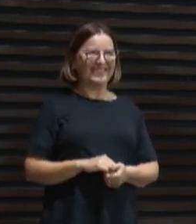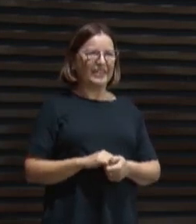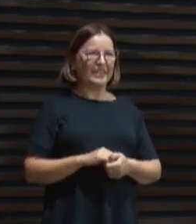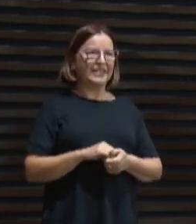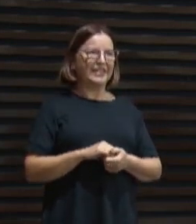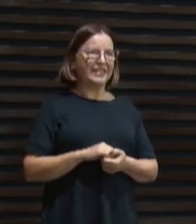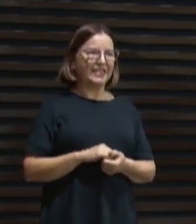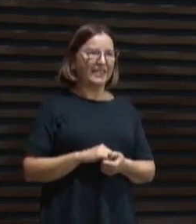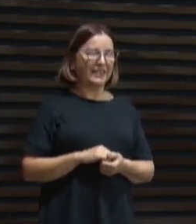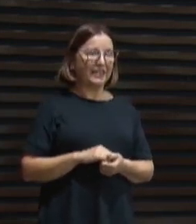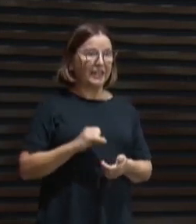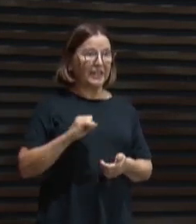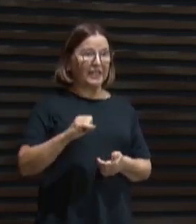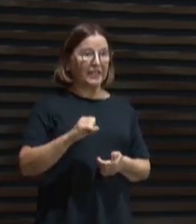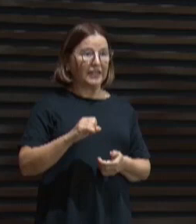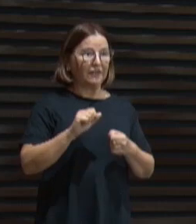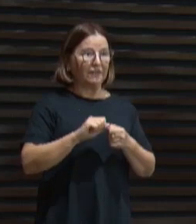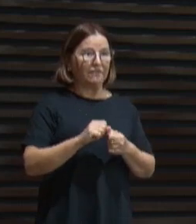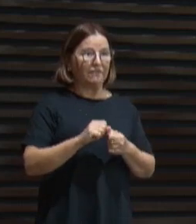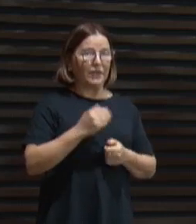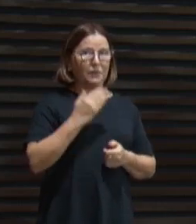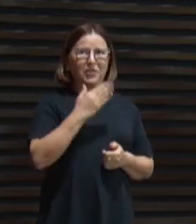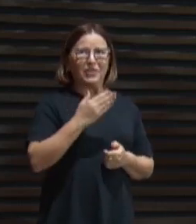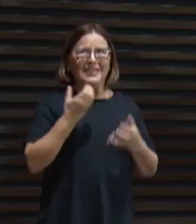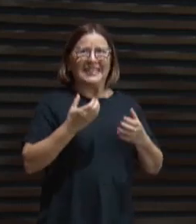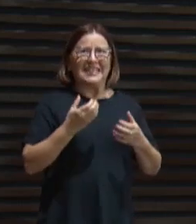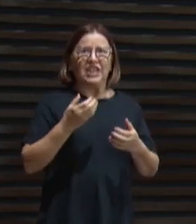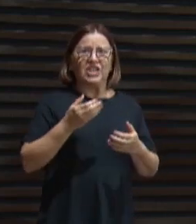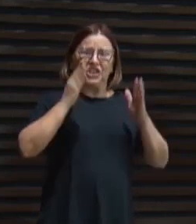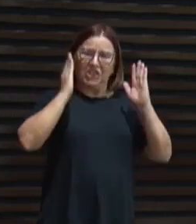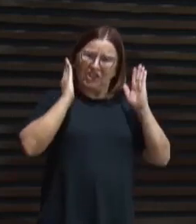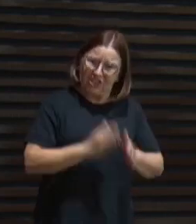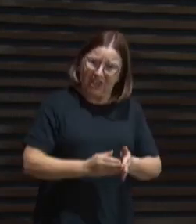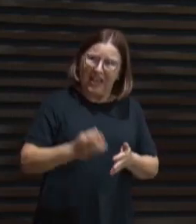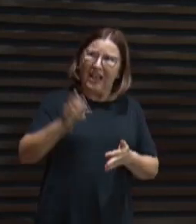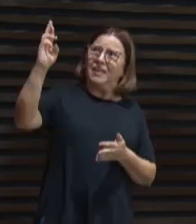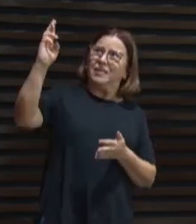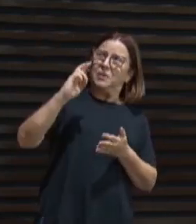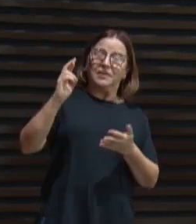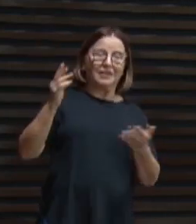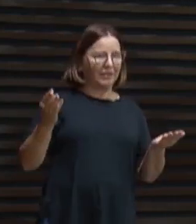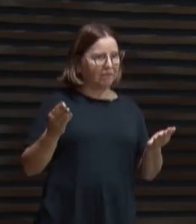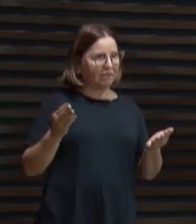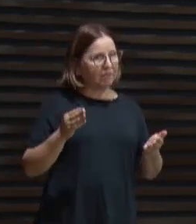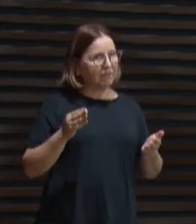Quando faz um pedido, é já. Não, calma, vamos devagar.